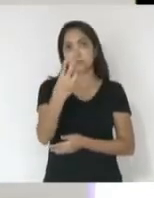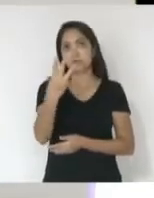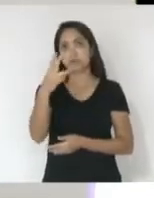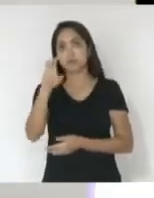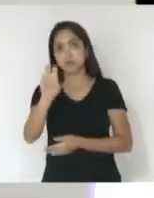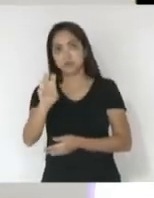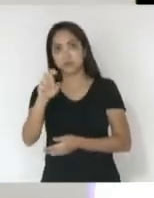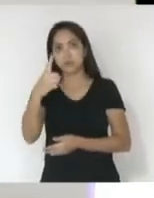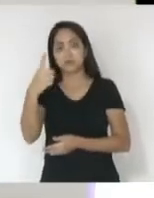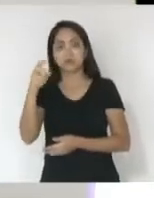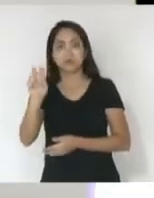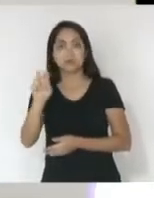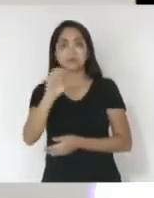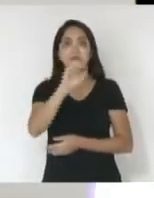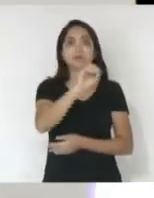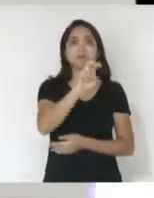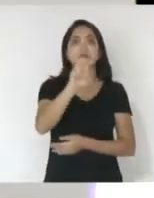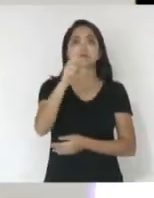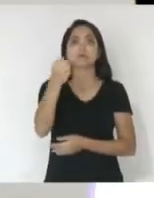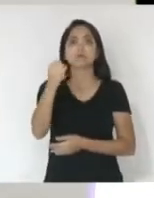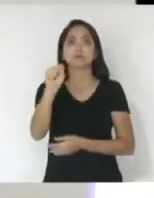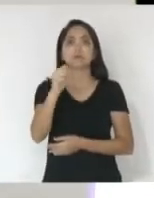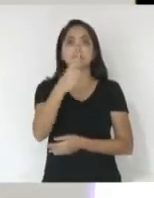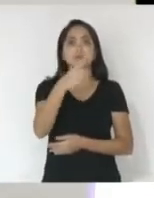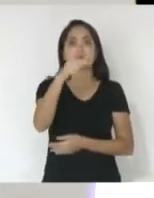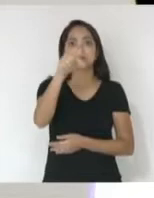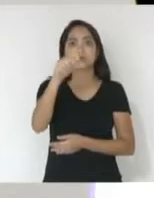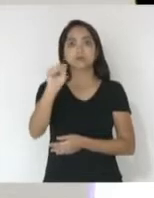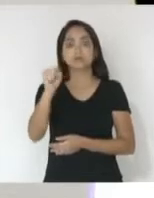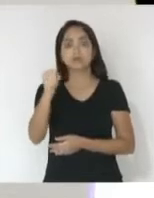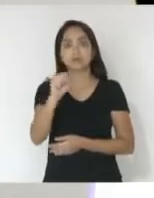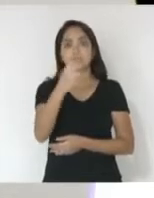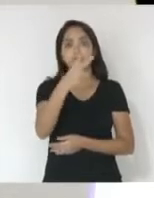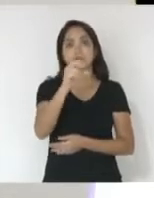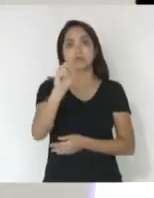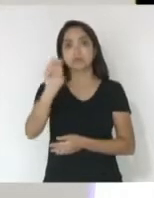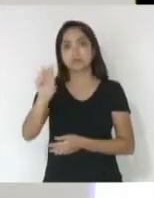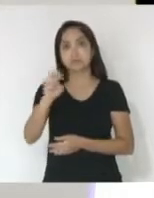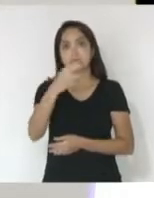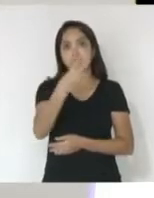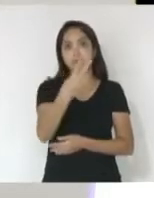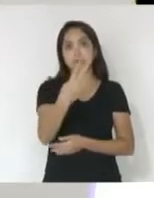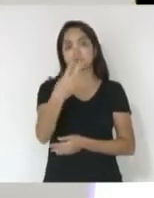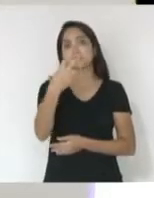435/2015, 058, 178, 205 e